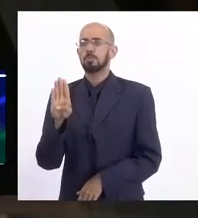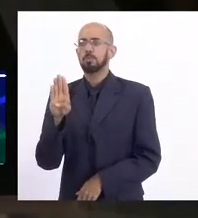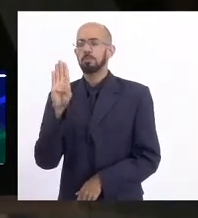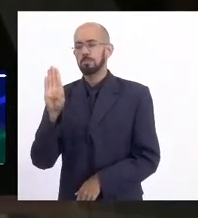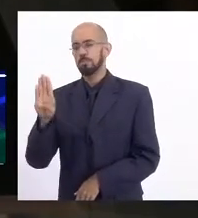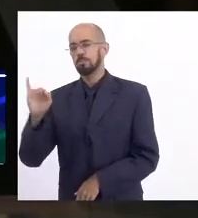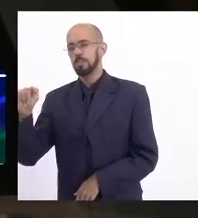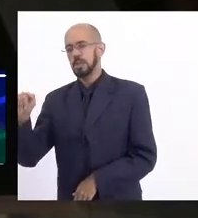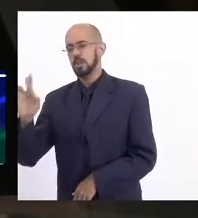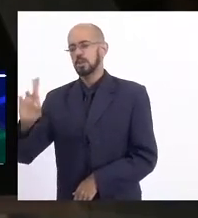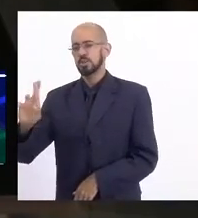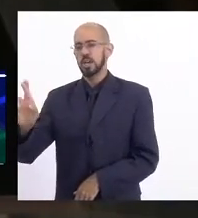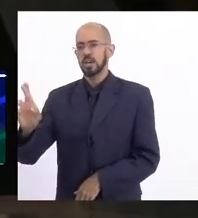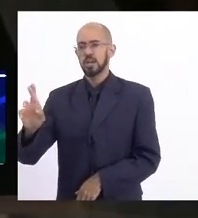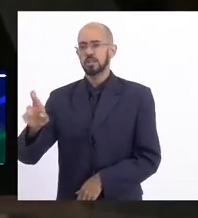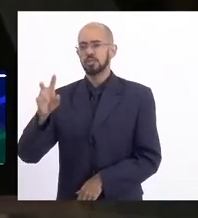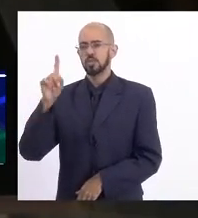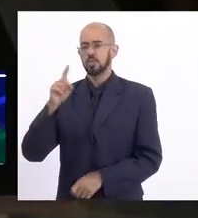mencionou.